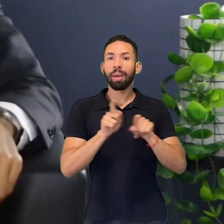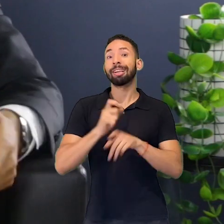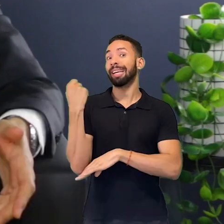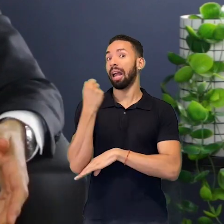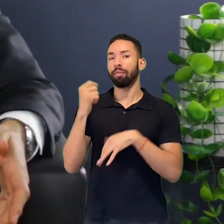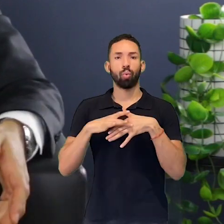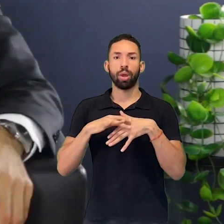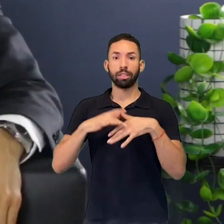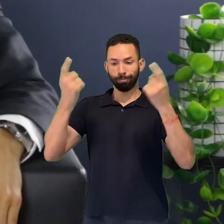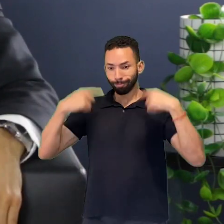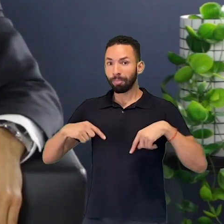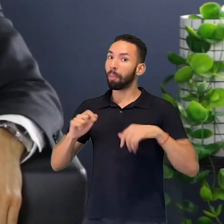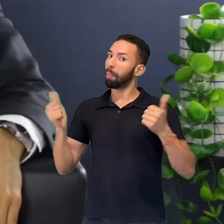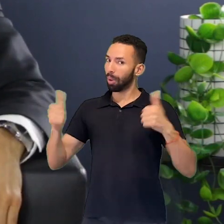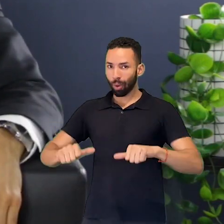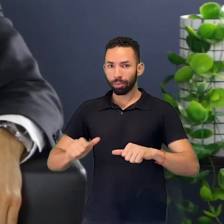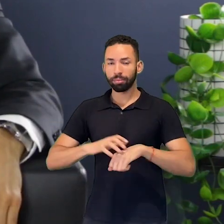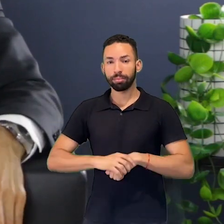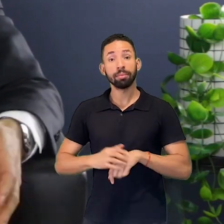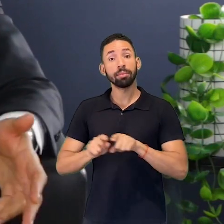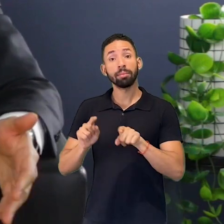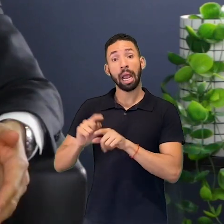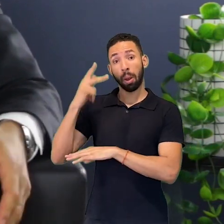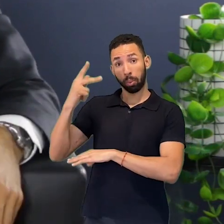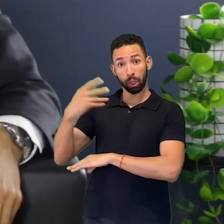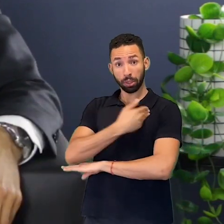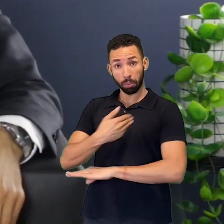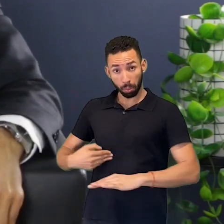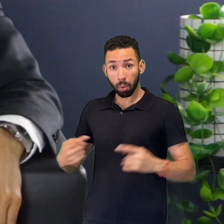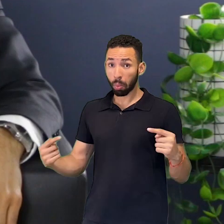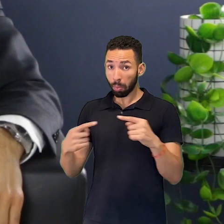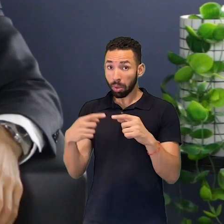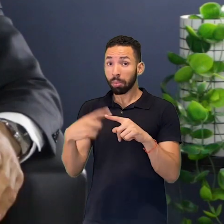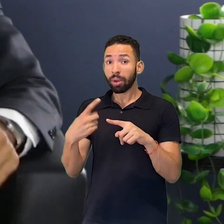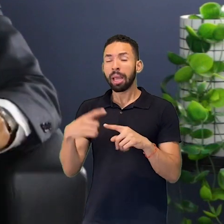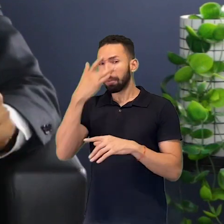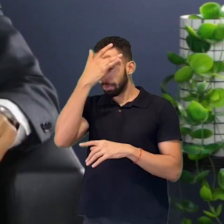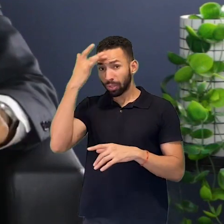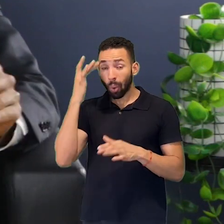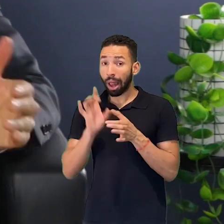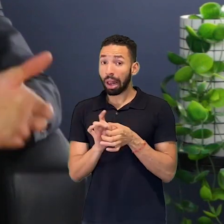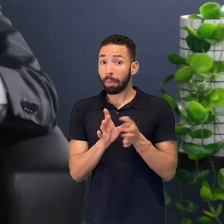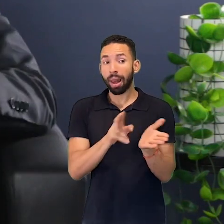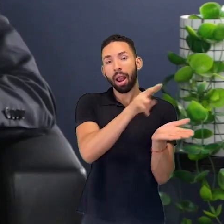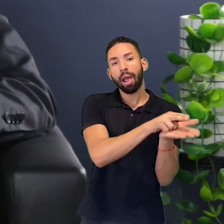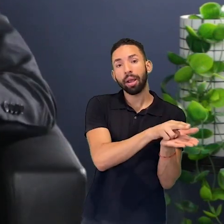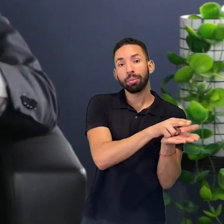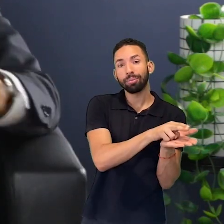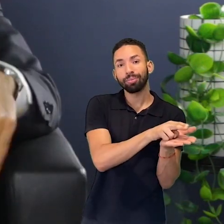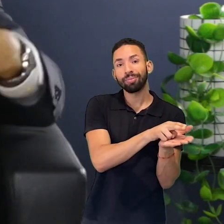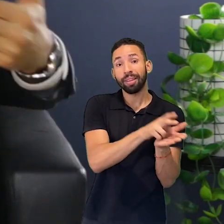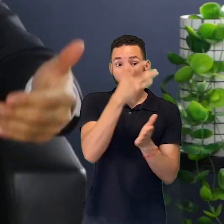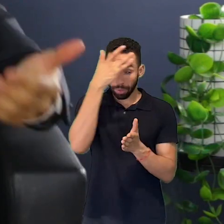de agravamento da sua doença. E também tem uma questão de política pública, que você libera um leito